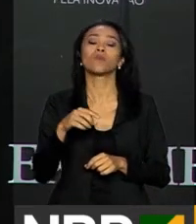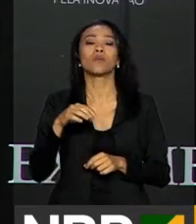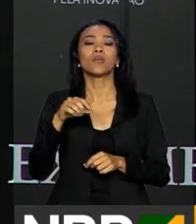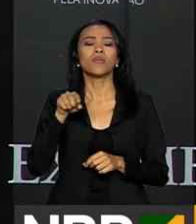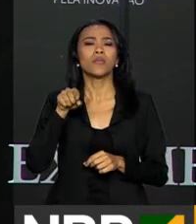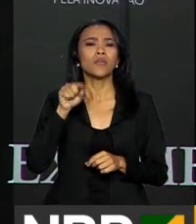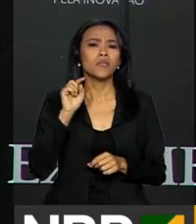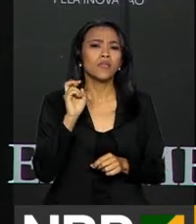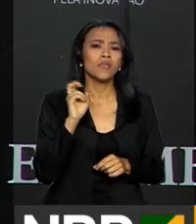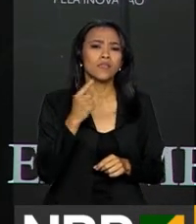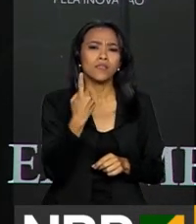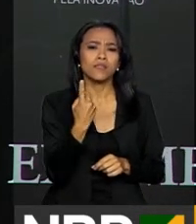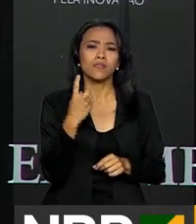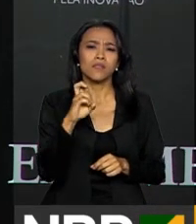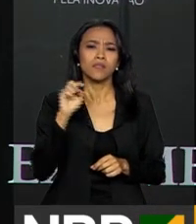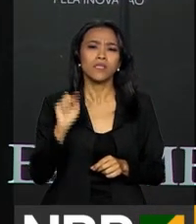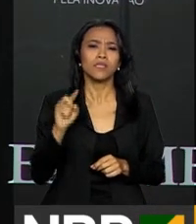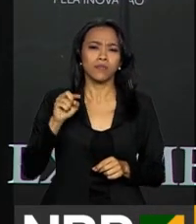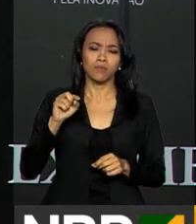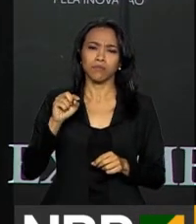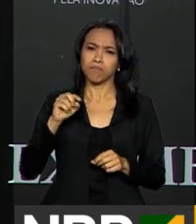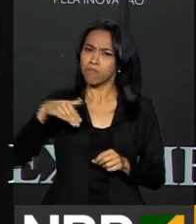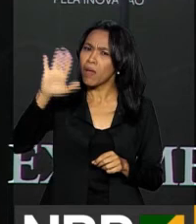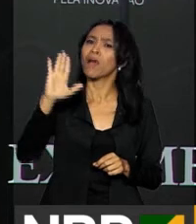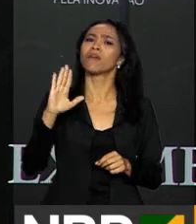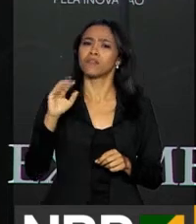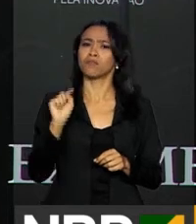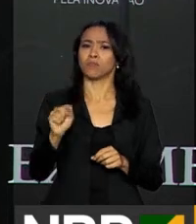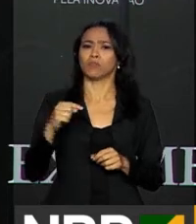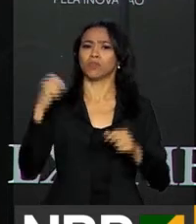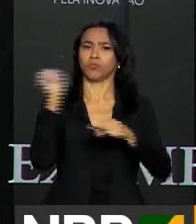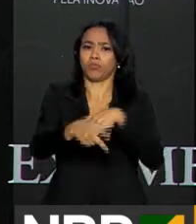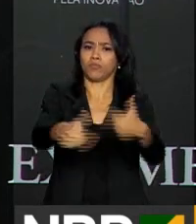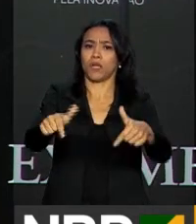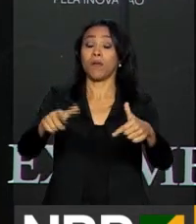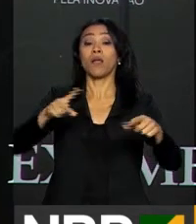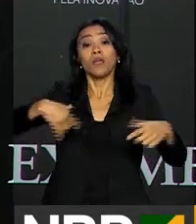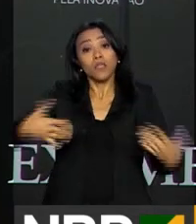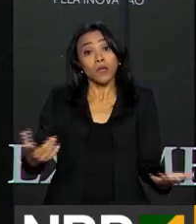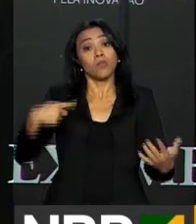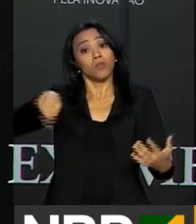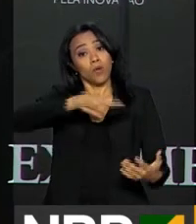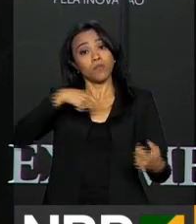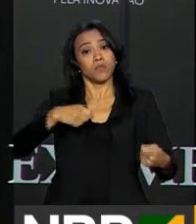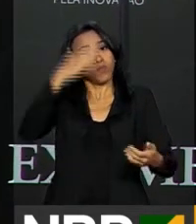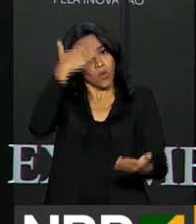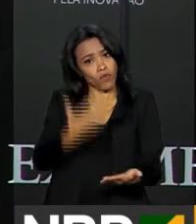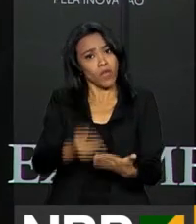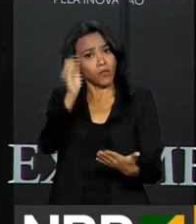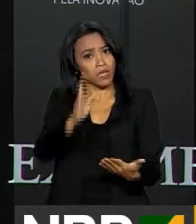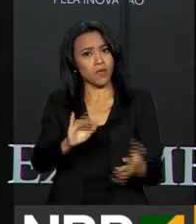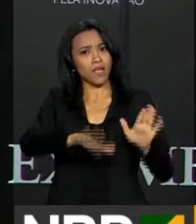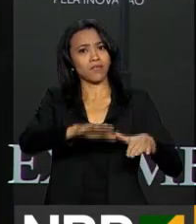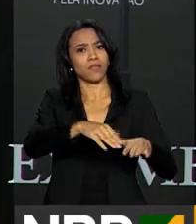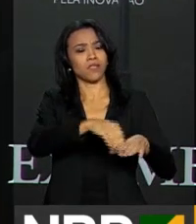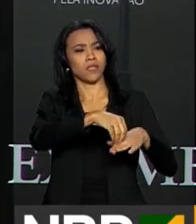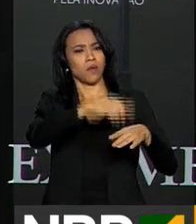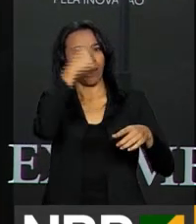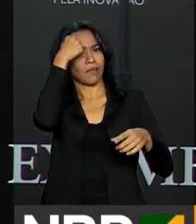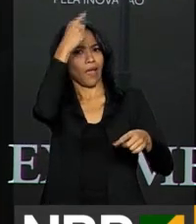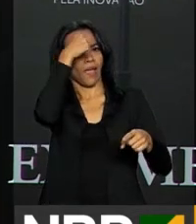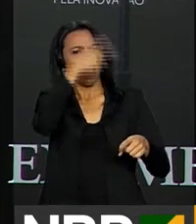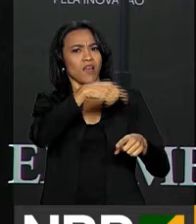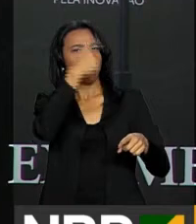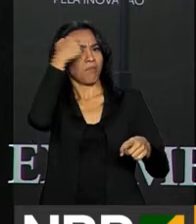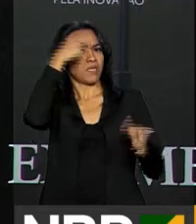115.898 postos de trabalho. Portanto, nós temos que confiar no que está acontecendo no Brasil. De vez em quando eu vejo uma ideia pessimista: